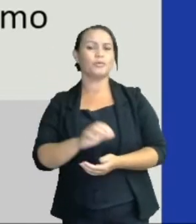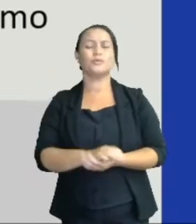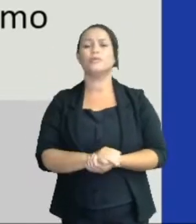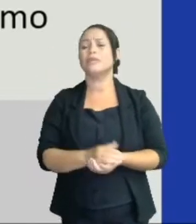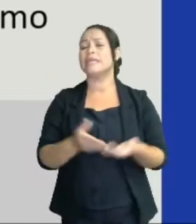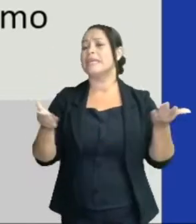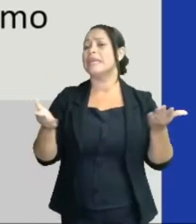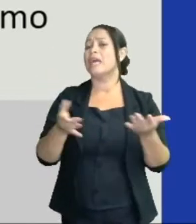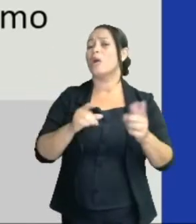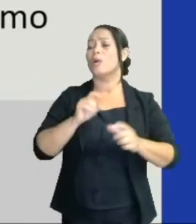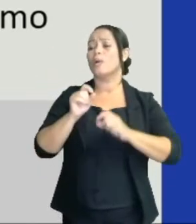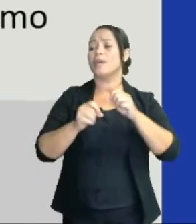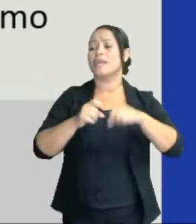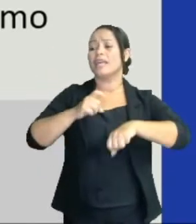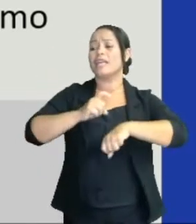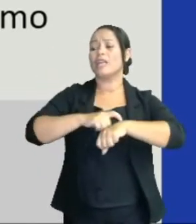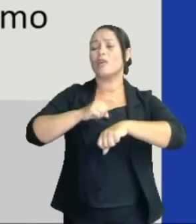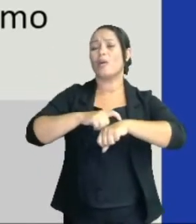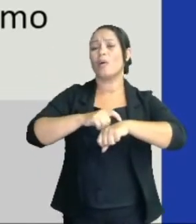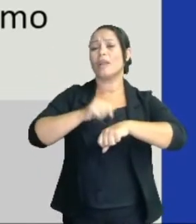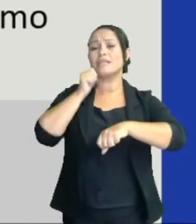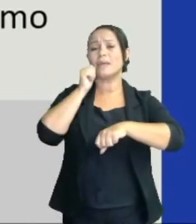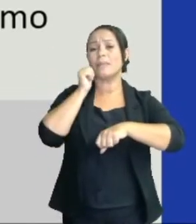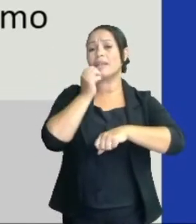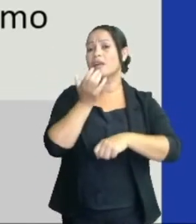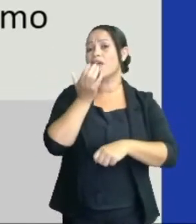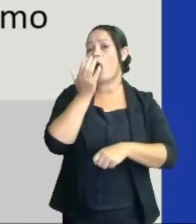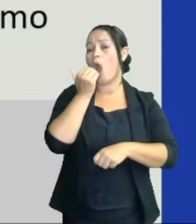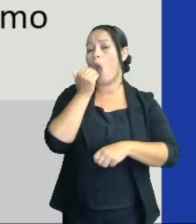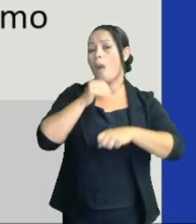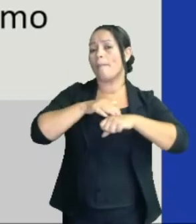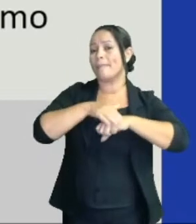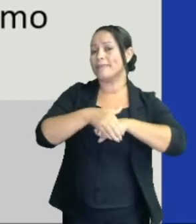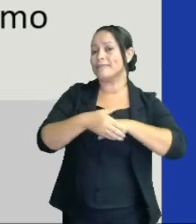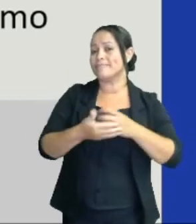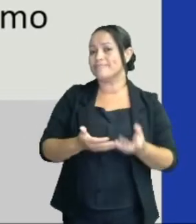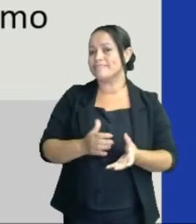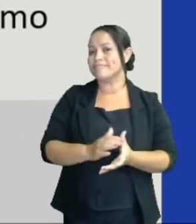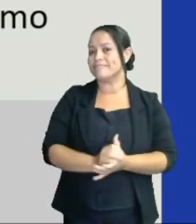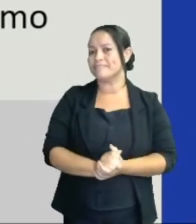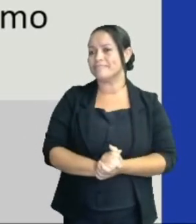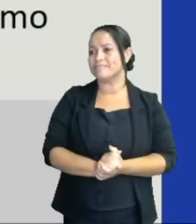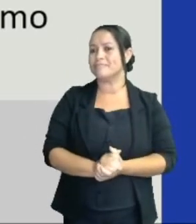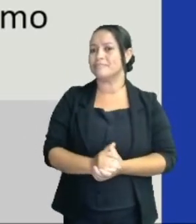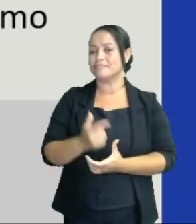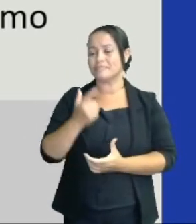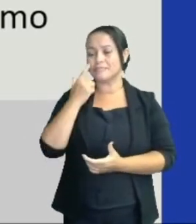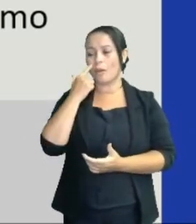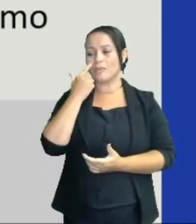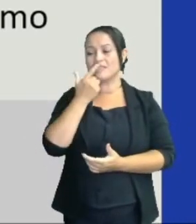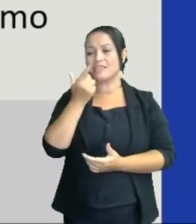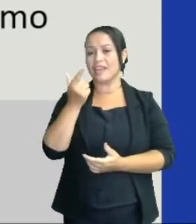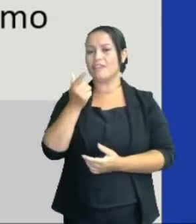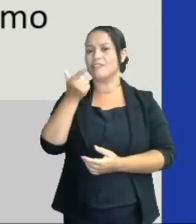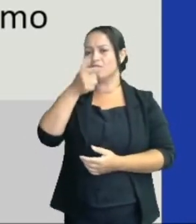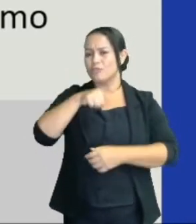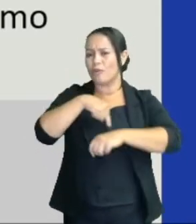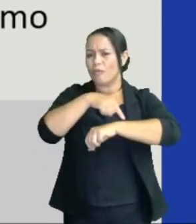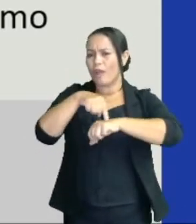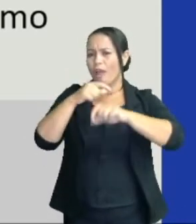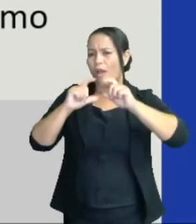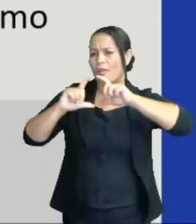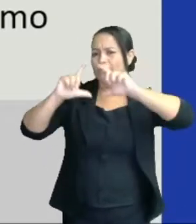E agora, a que horas ela estava jantando? Vamos lá, observa